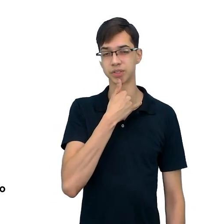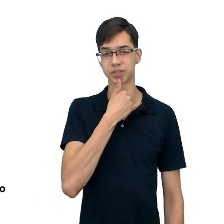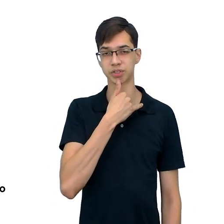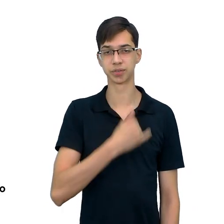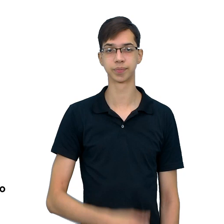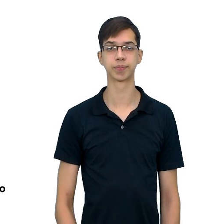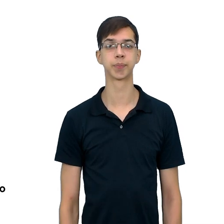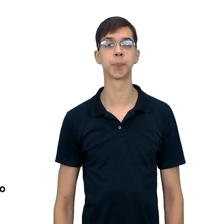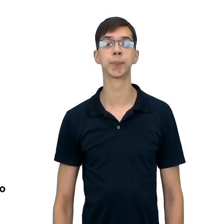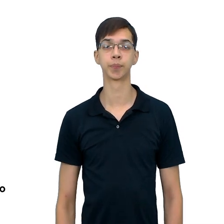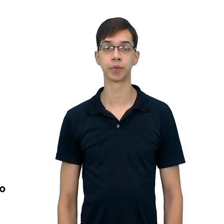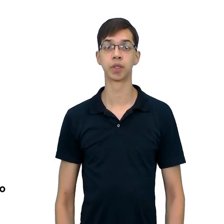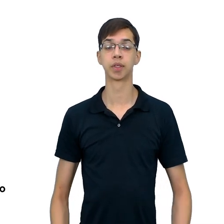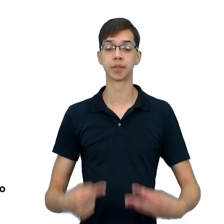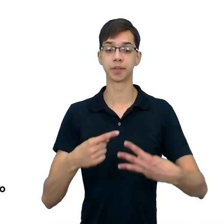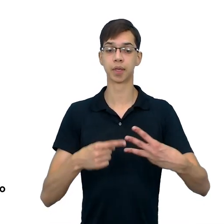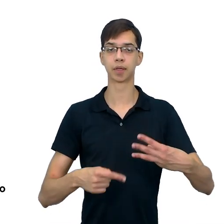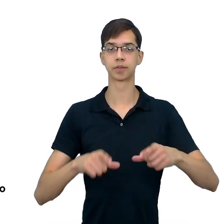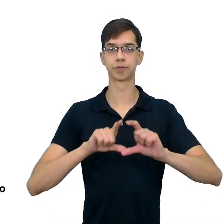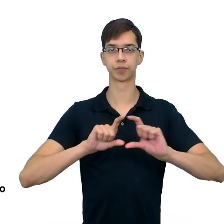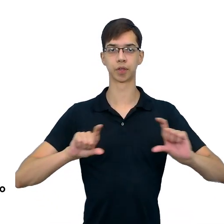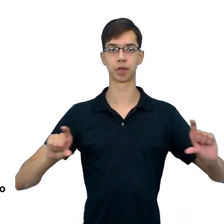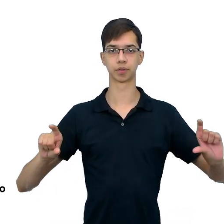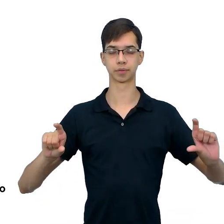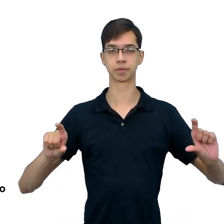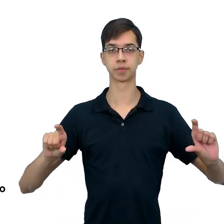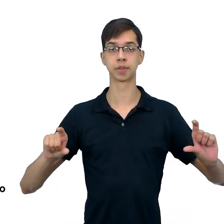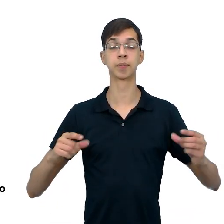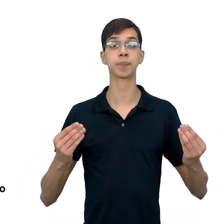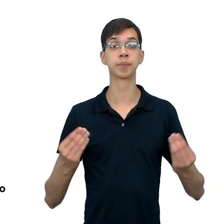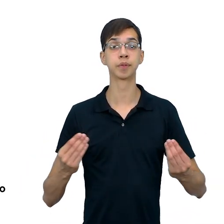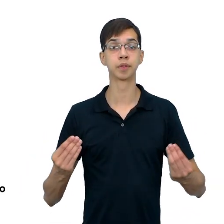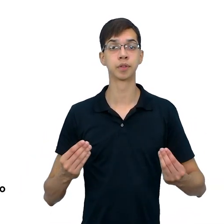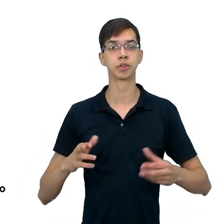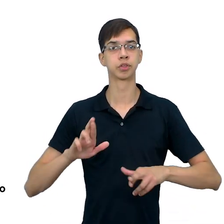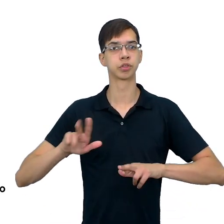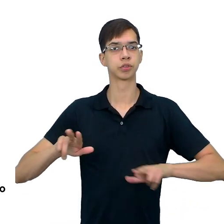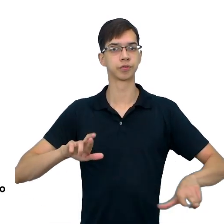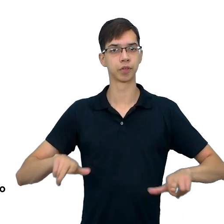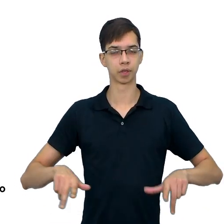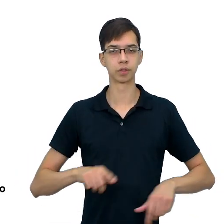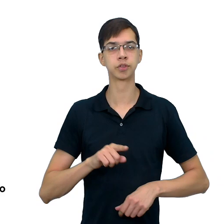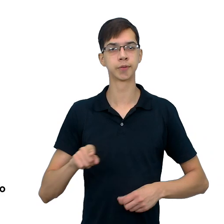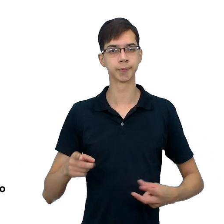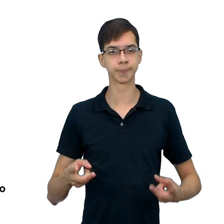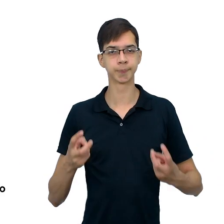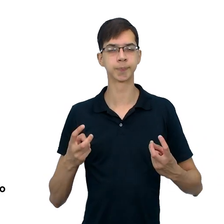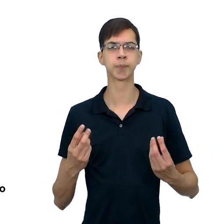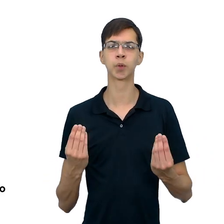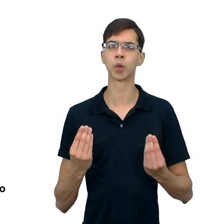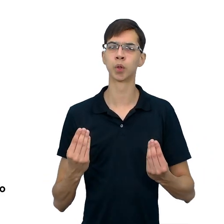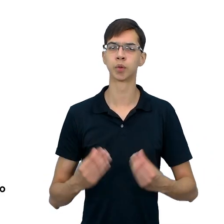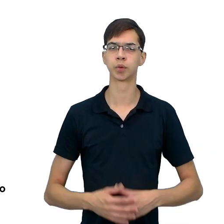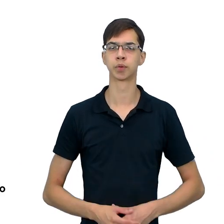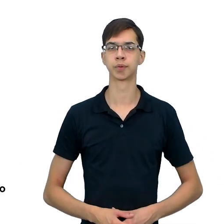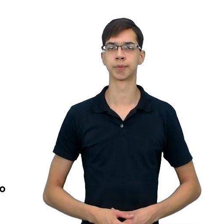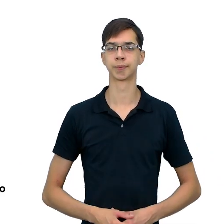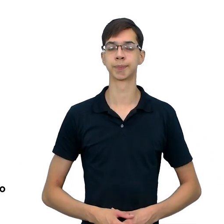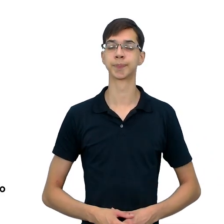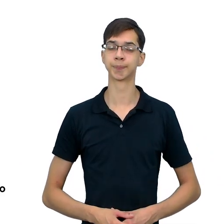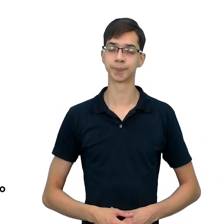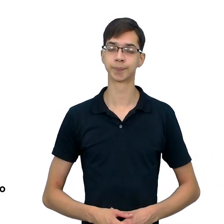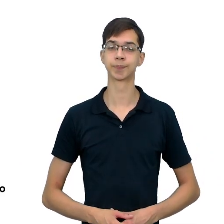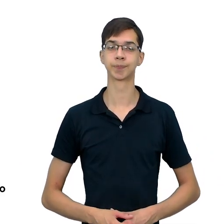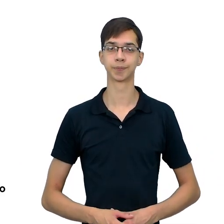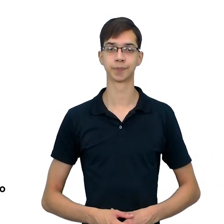construídas, né, 3 orações que foram construídas de formas diferentes, né, a partir aí do acréscimo